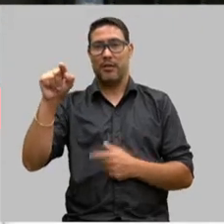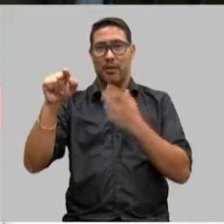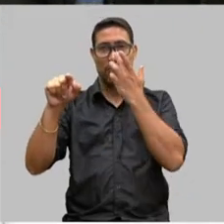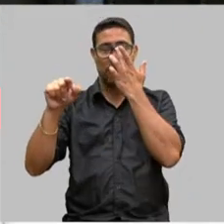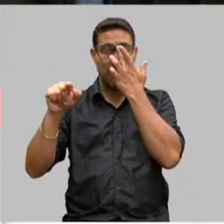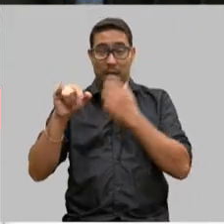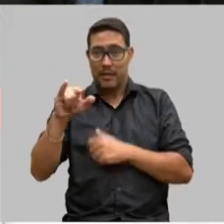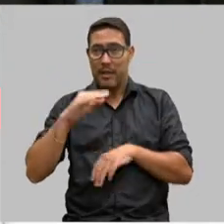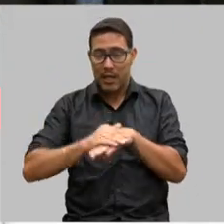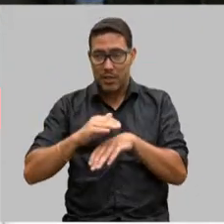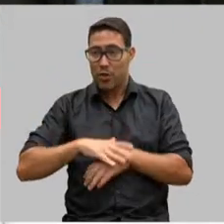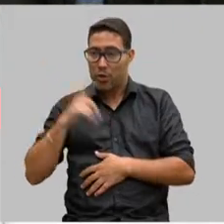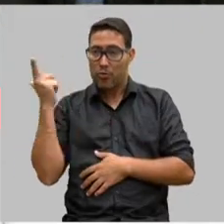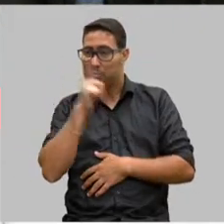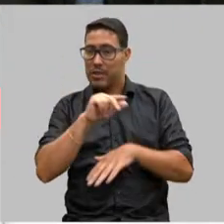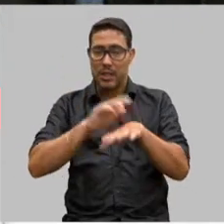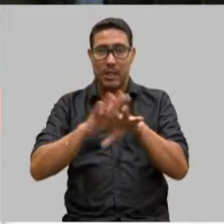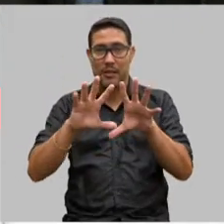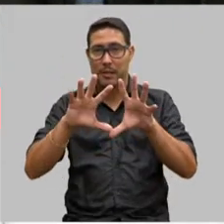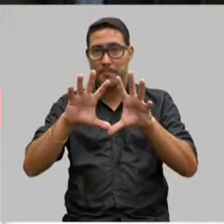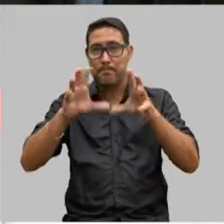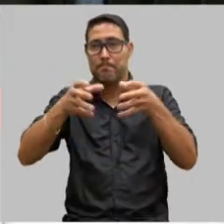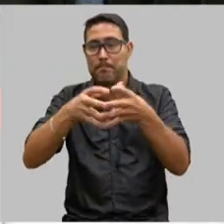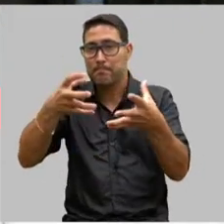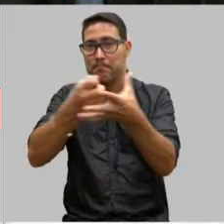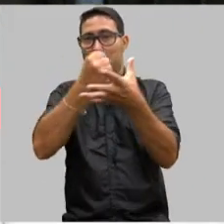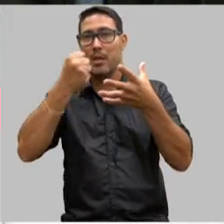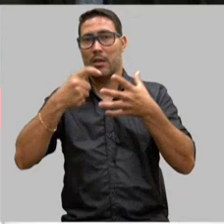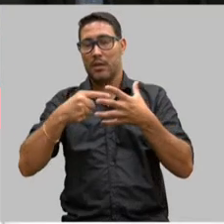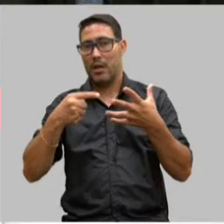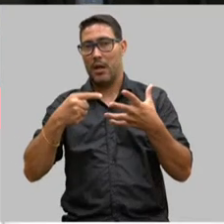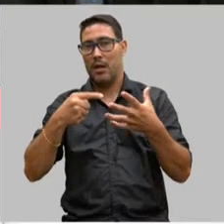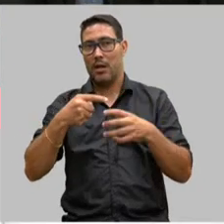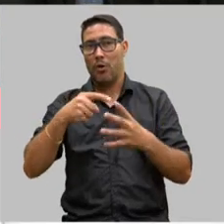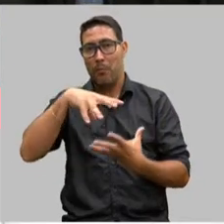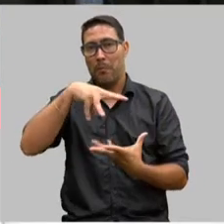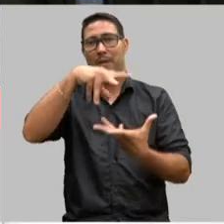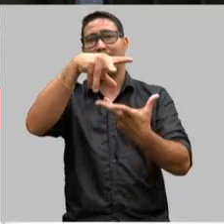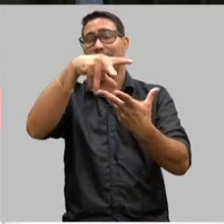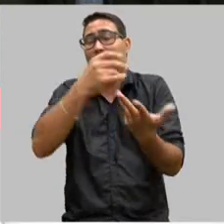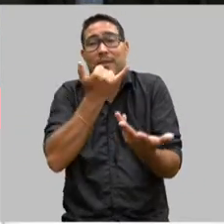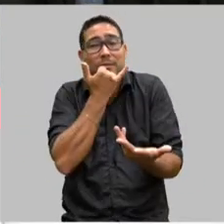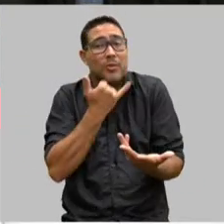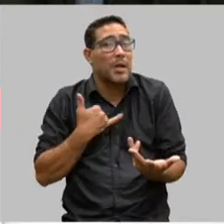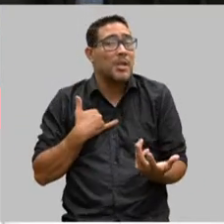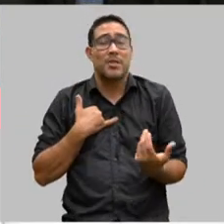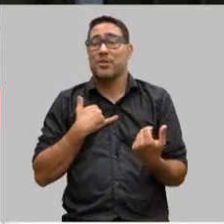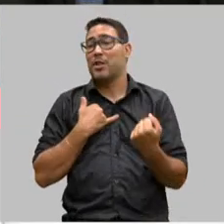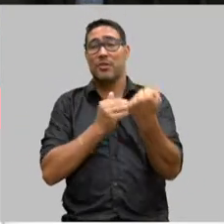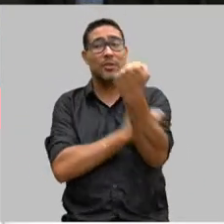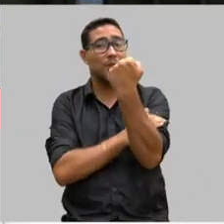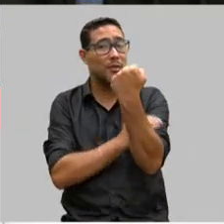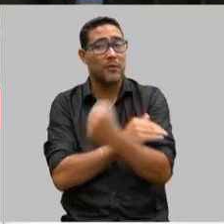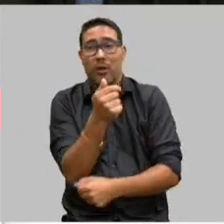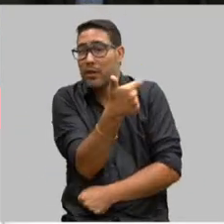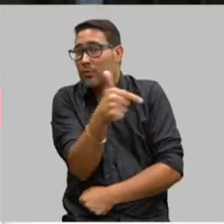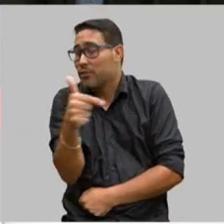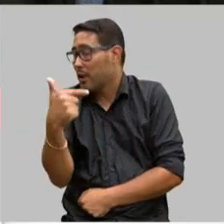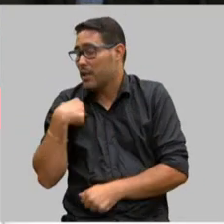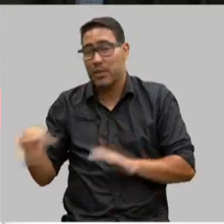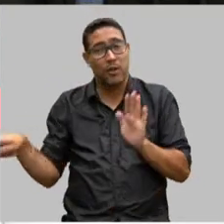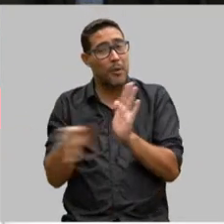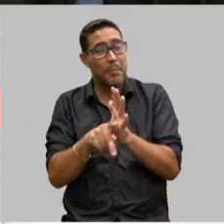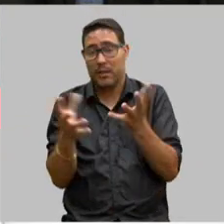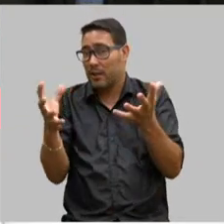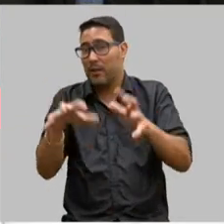planeta. Gente, nós não temos esse poder, não. Nós só somos parte disso aqui. A gente